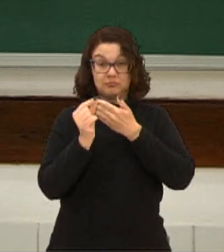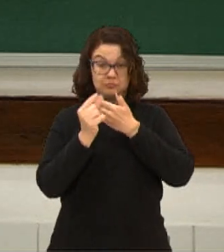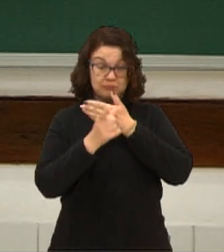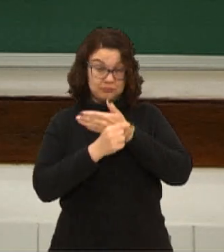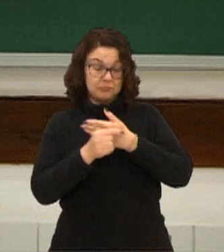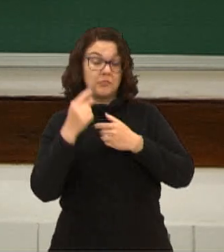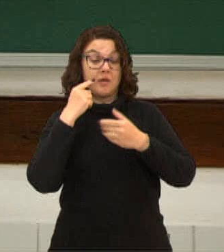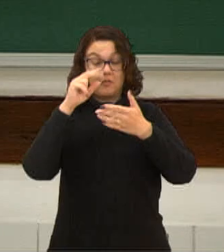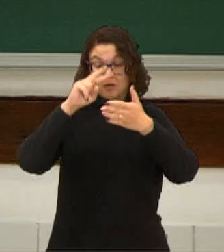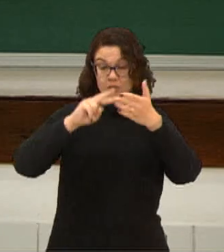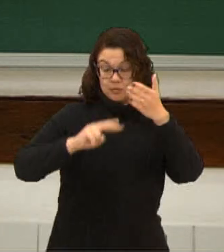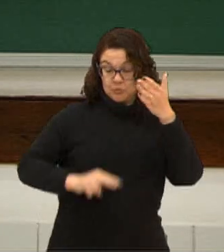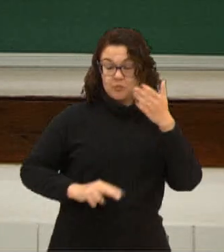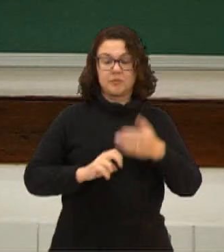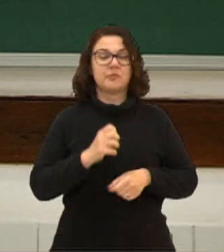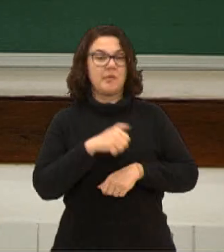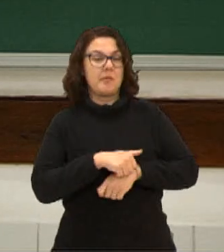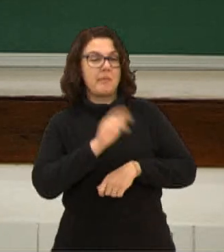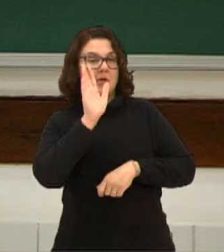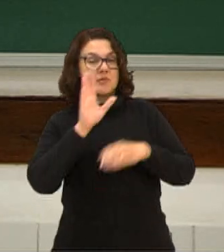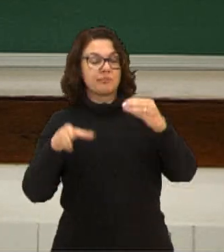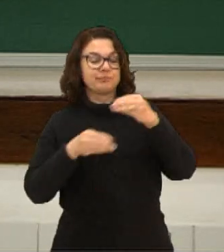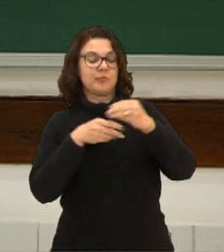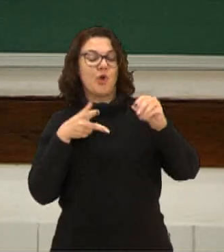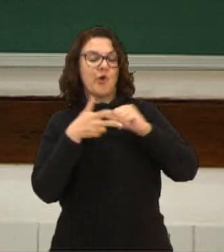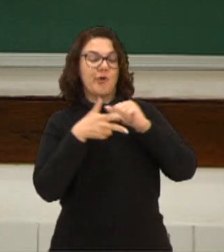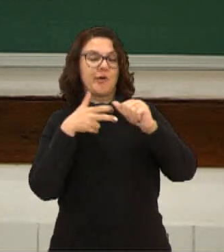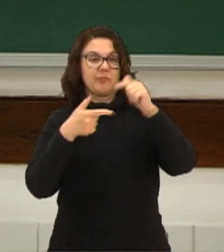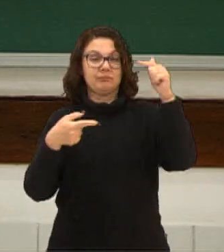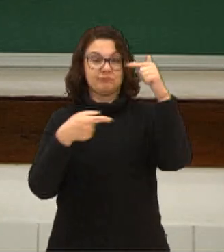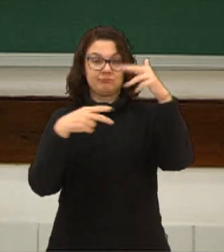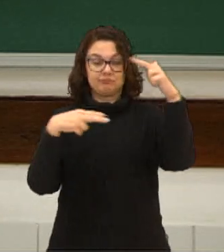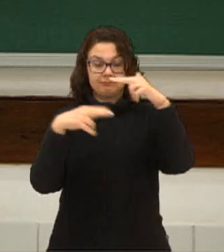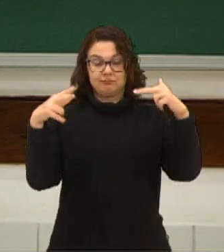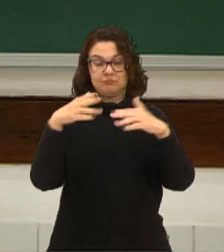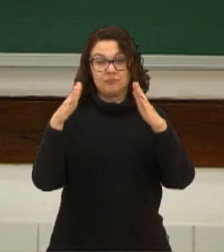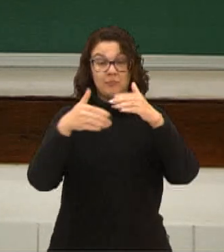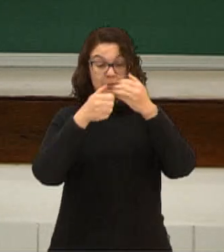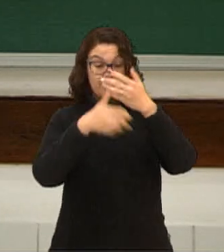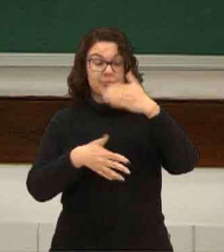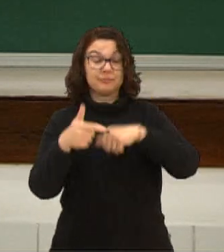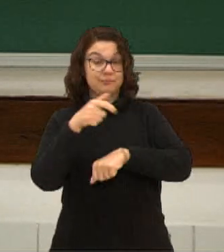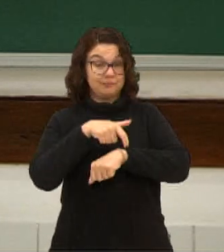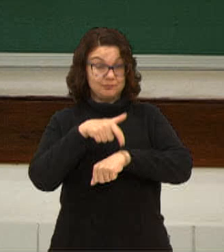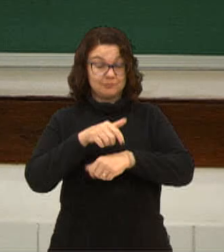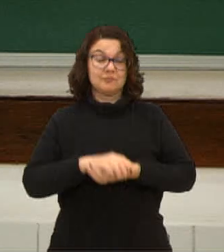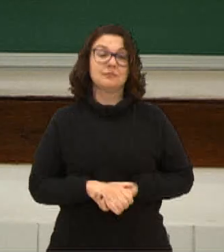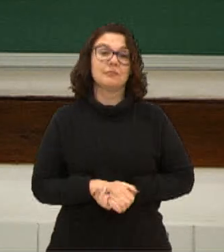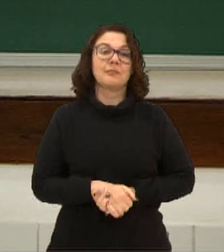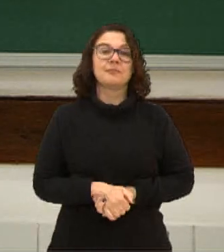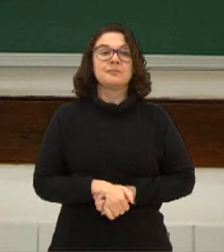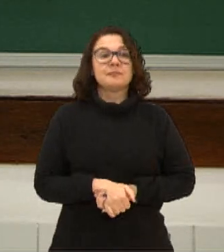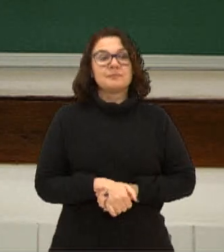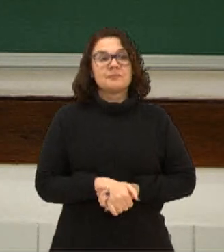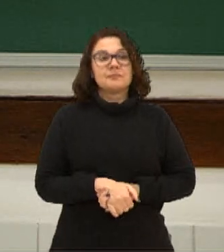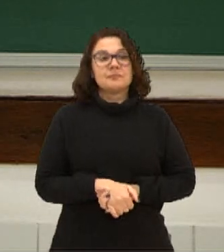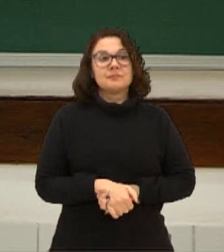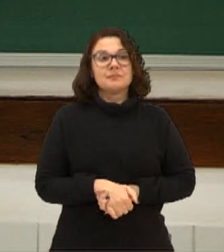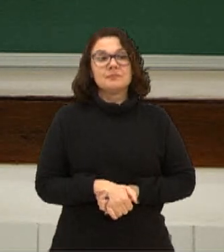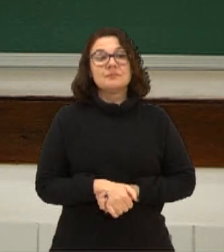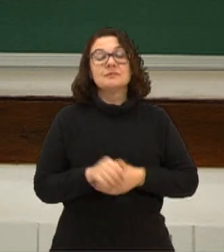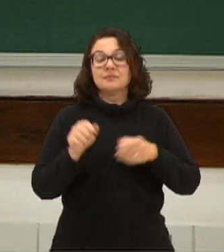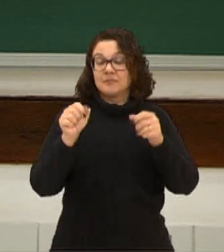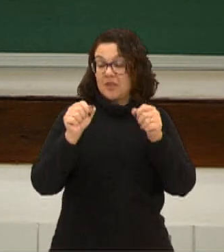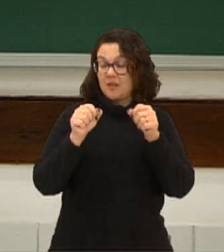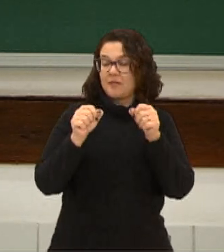ele todo, que tem mais coisas que a gente teve que cortar ali por causa do nosso tempo. E a gente fez,